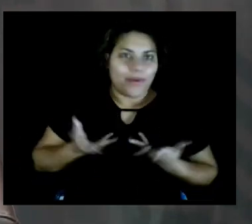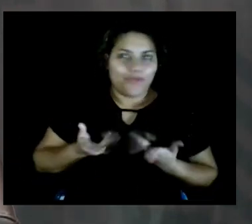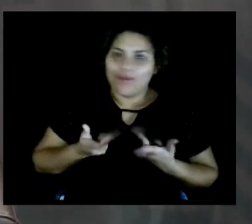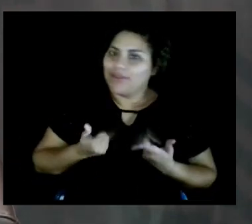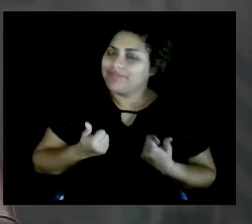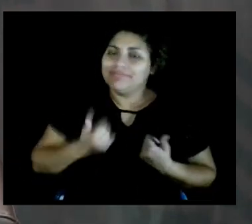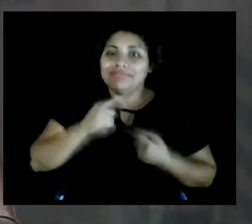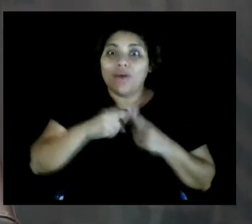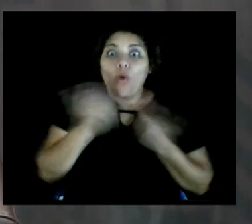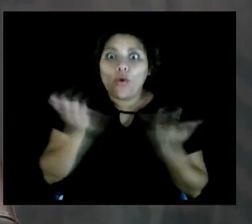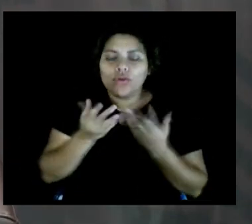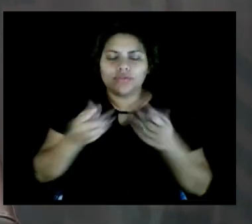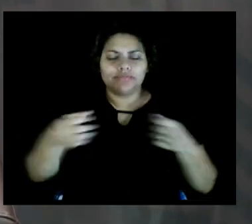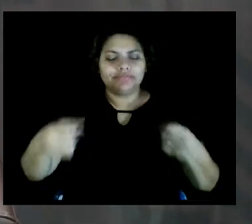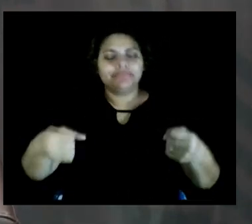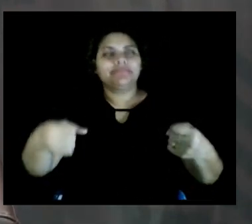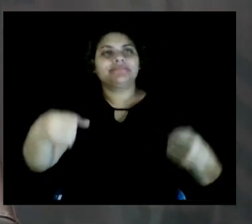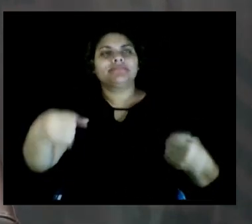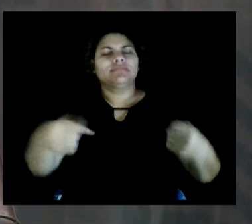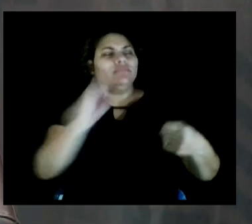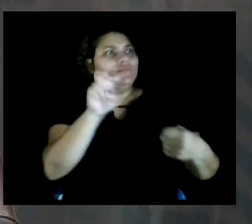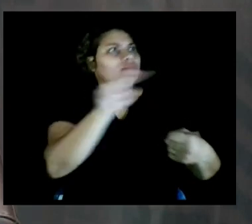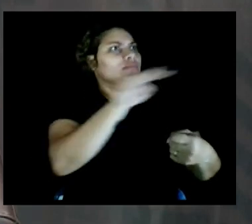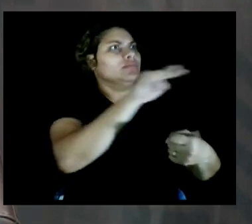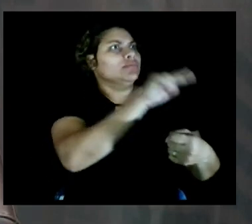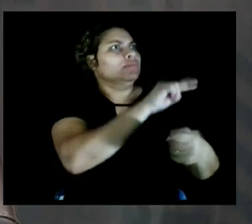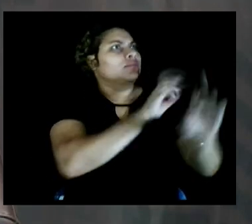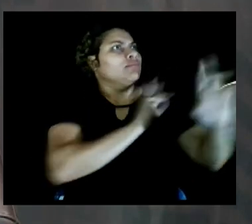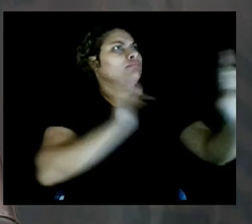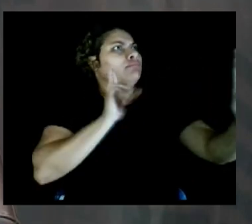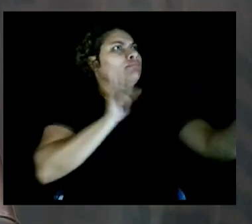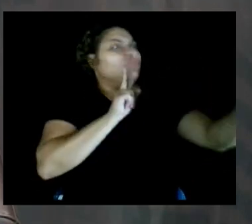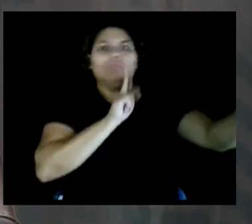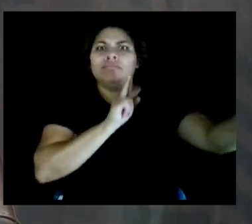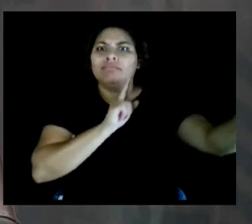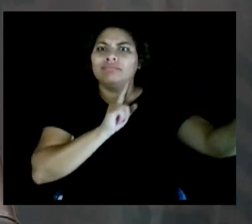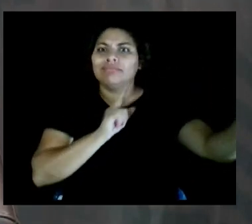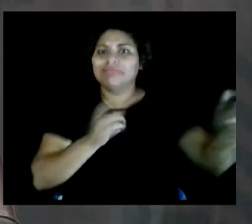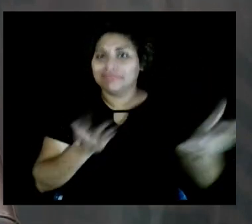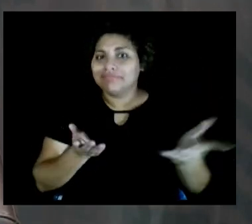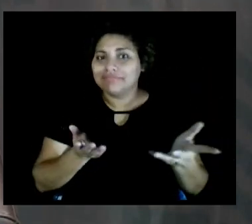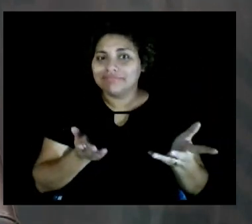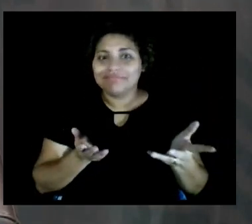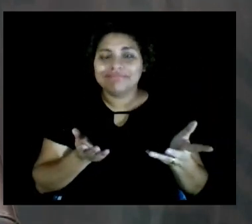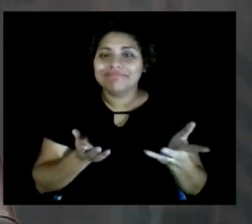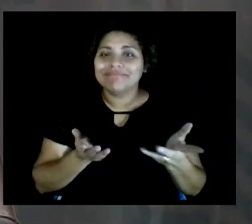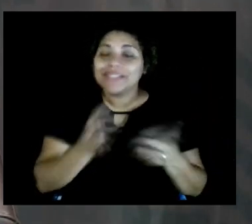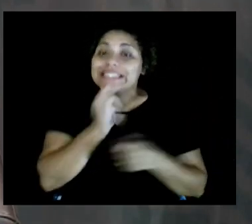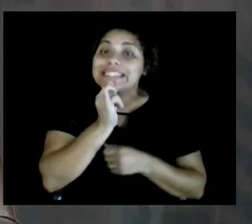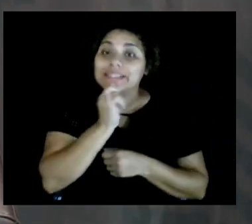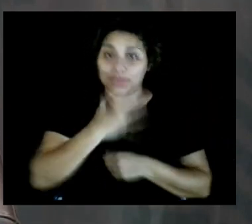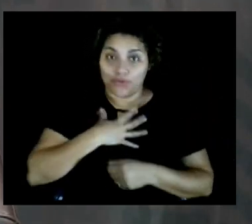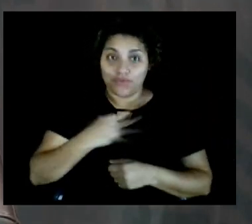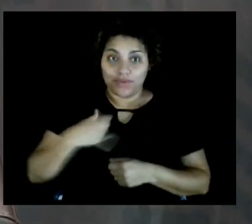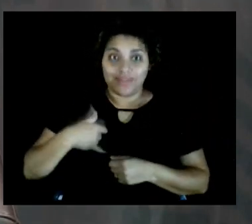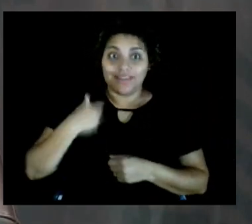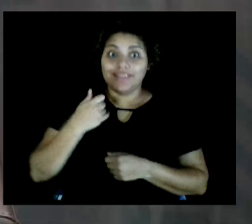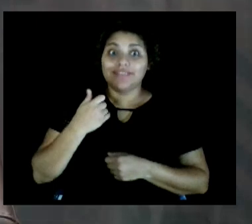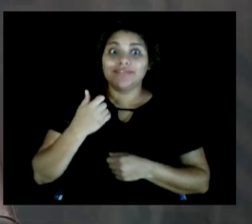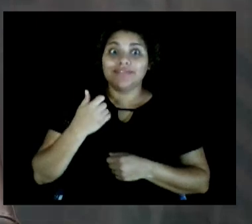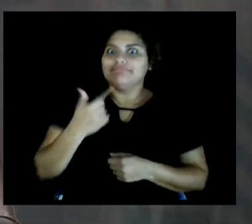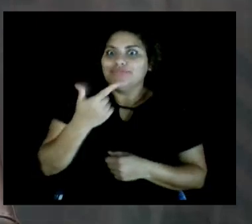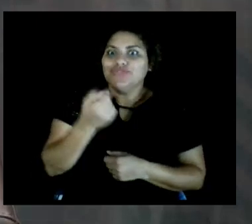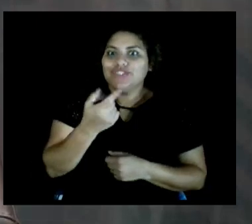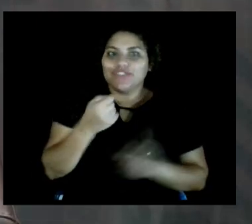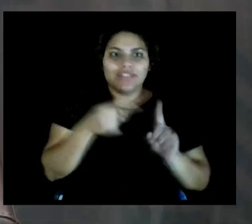Não. E a gente pode usar esse videozinho naquilo que eu estava falando da pessoa, por exemplo, do meu filho de 20 anos. Sim. Ele não vai ter paciência nem